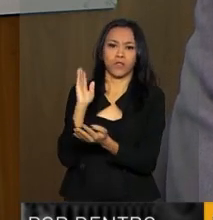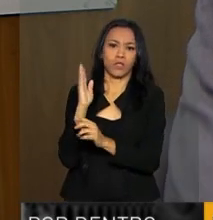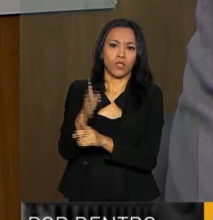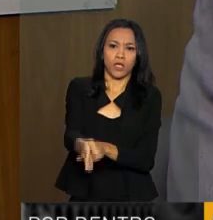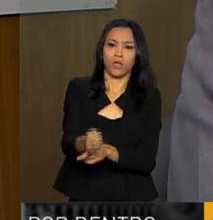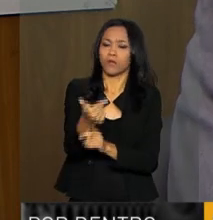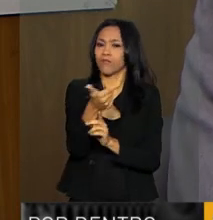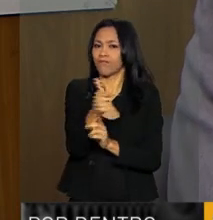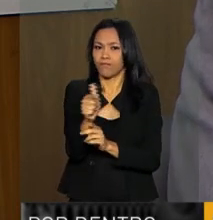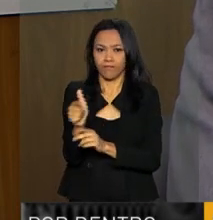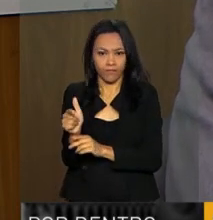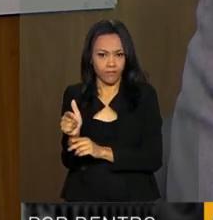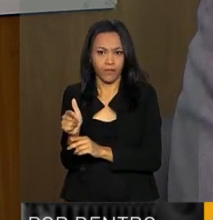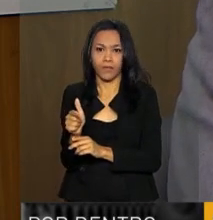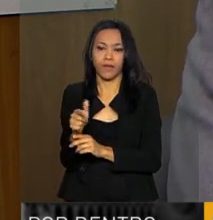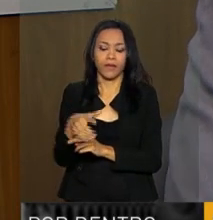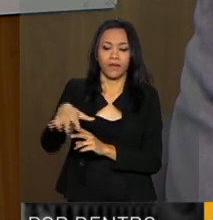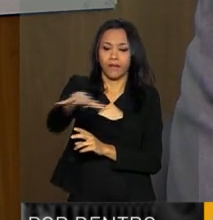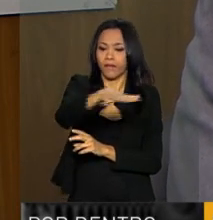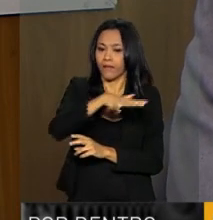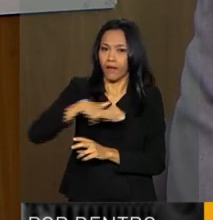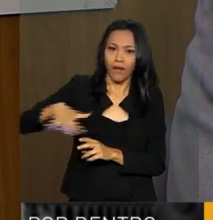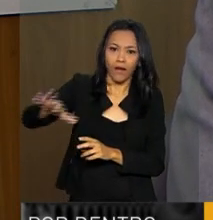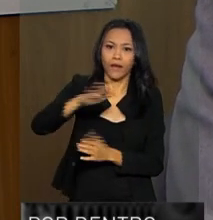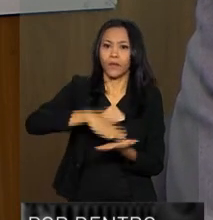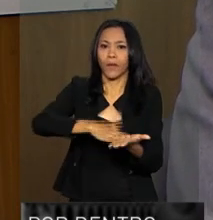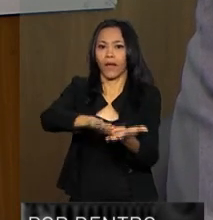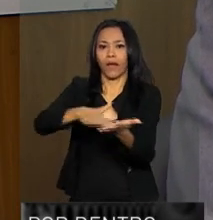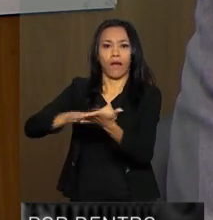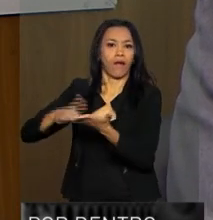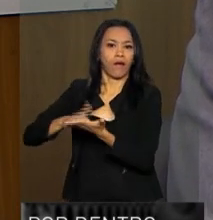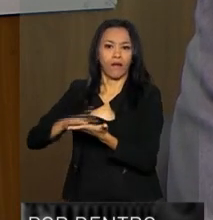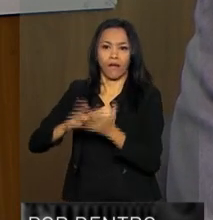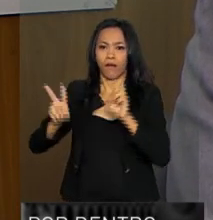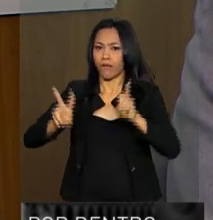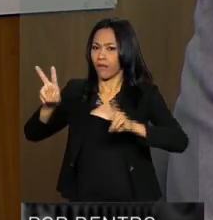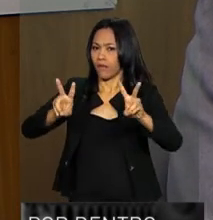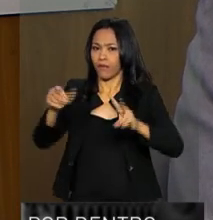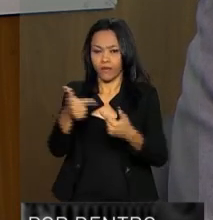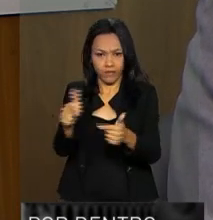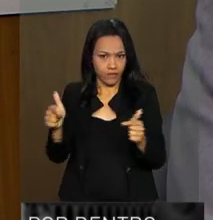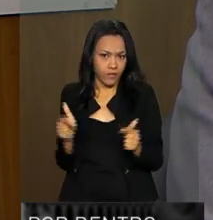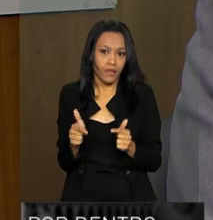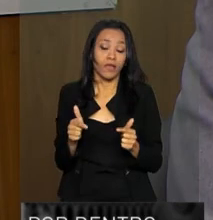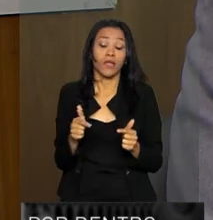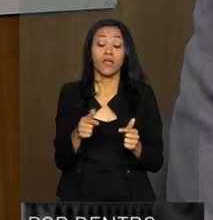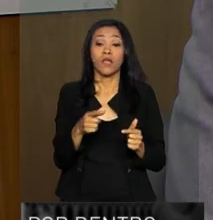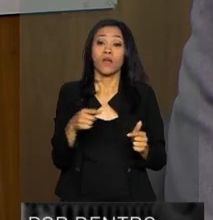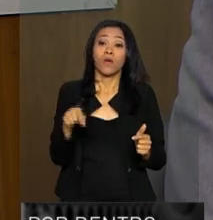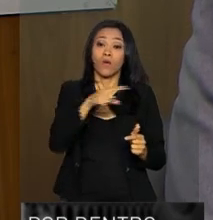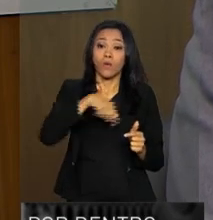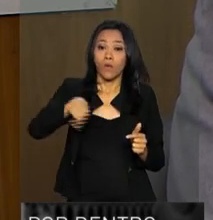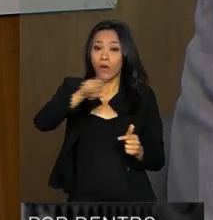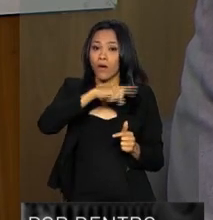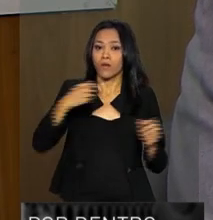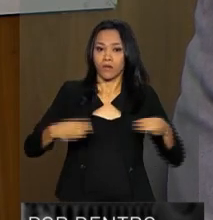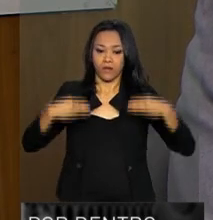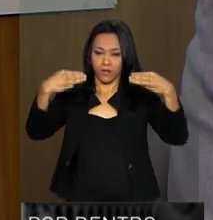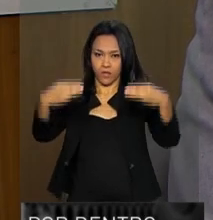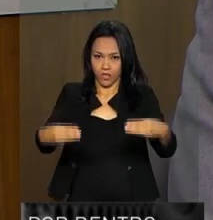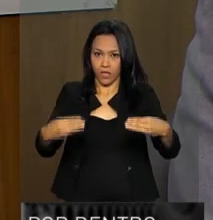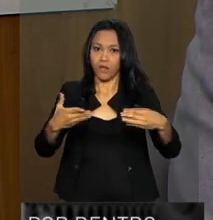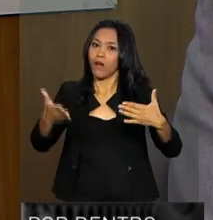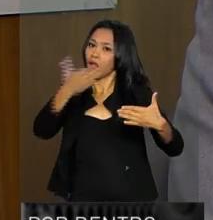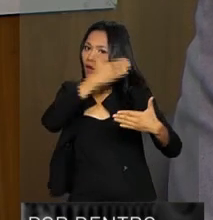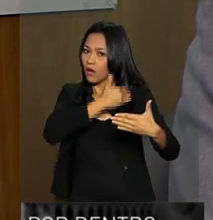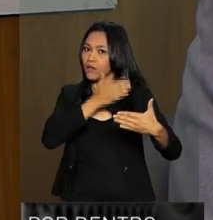para investimento no carnaval é a nossa participação é como eu já havia falado anteriormente